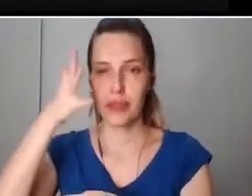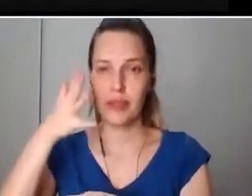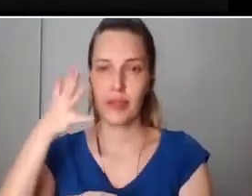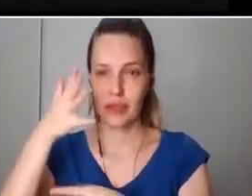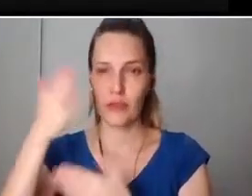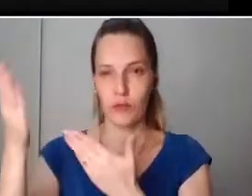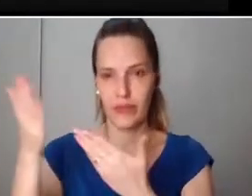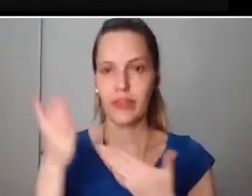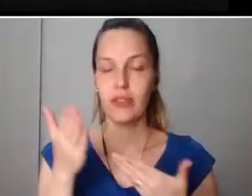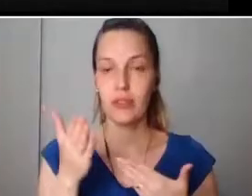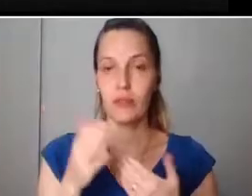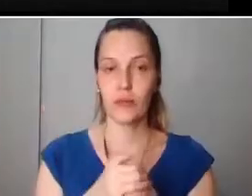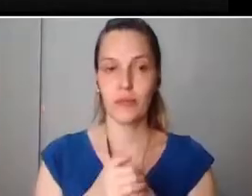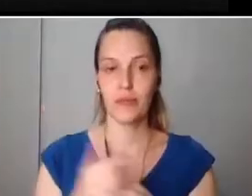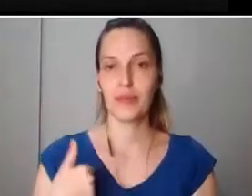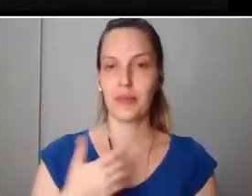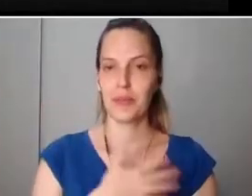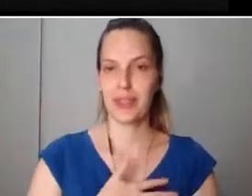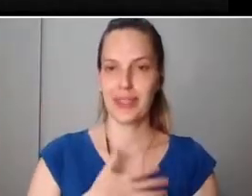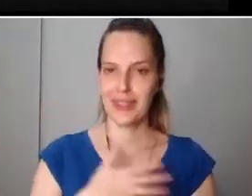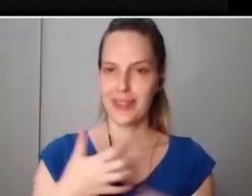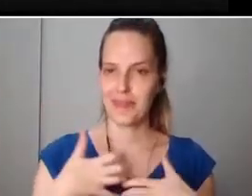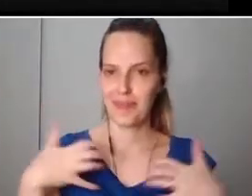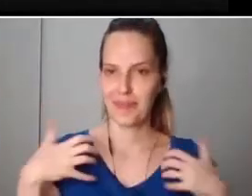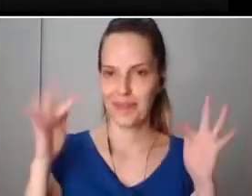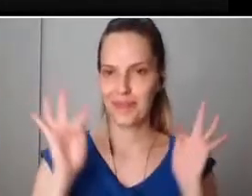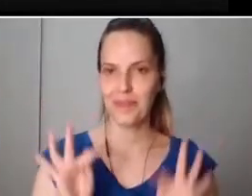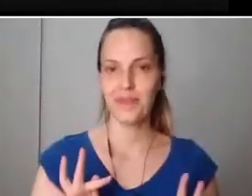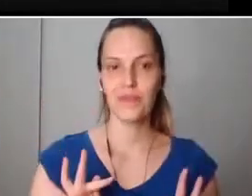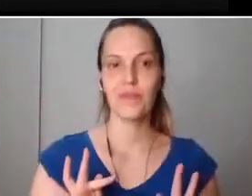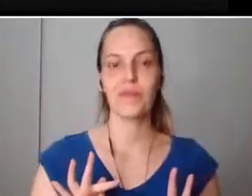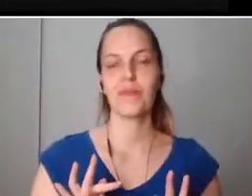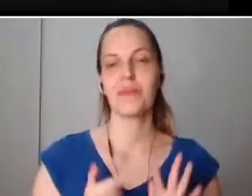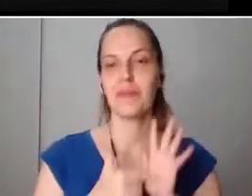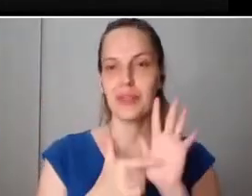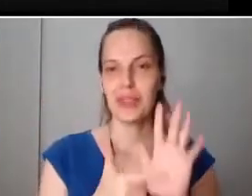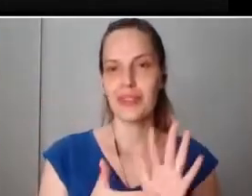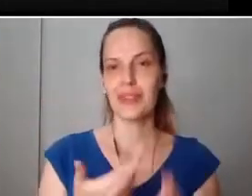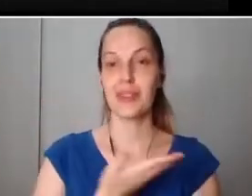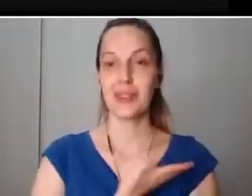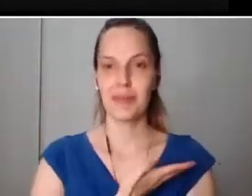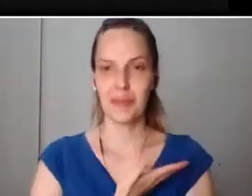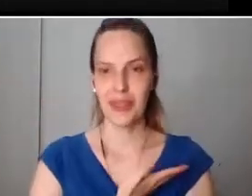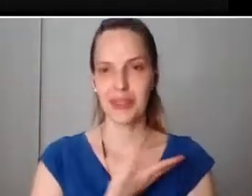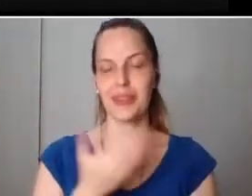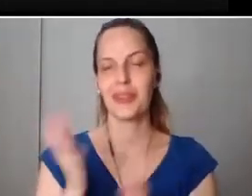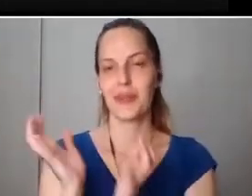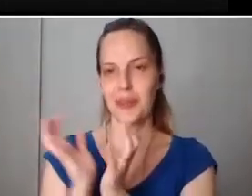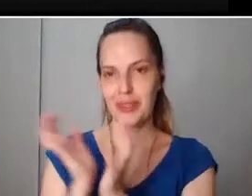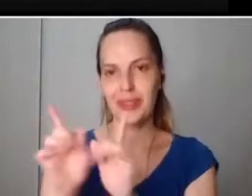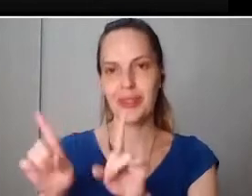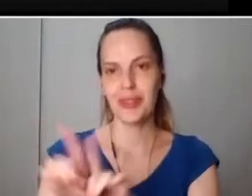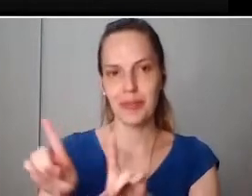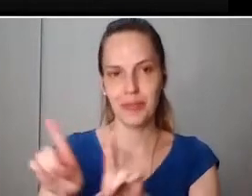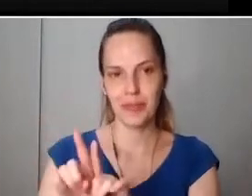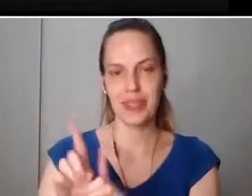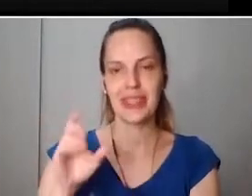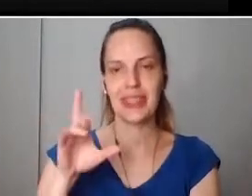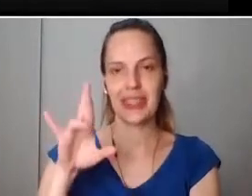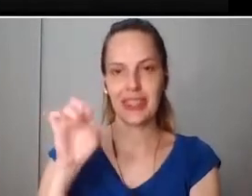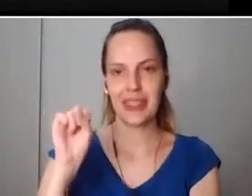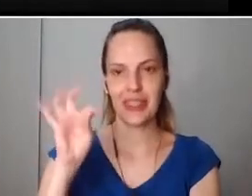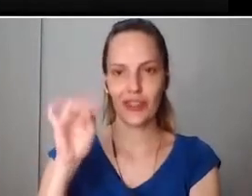grande satisfação de apresentar, então, a minha amiga e colega, professora doutora Cristina